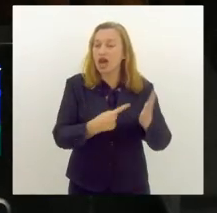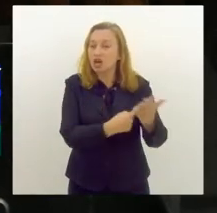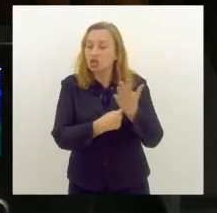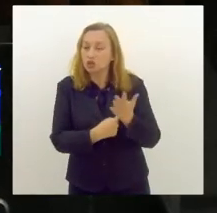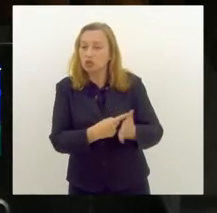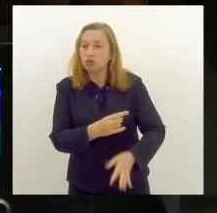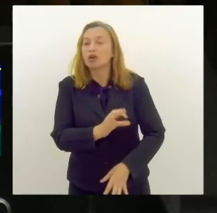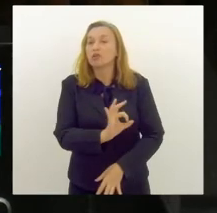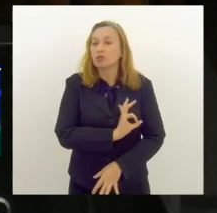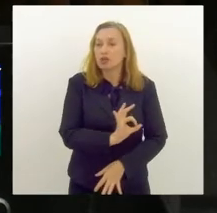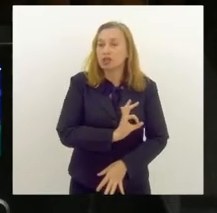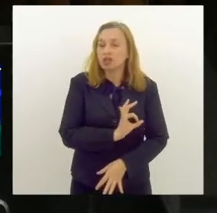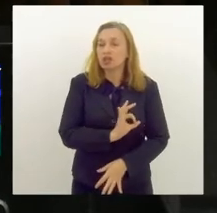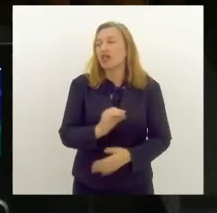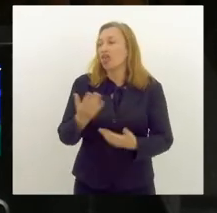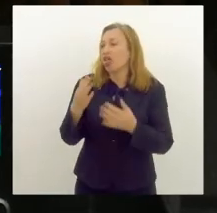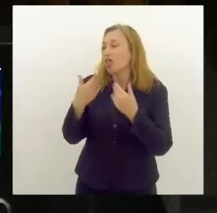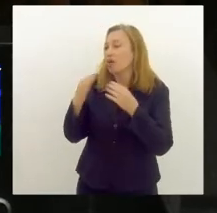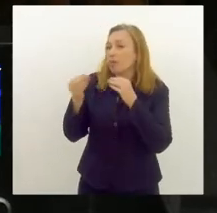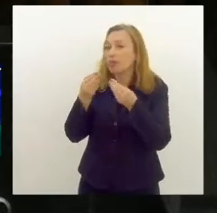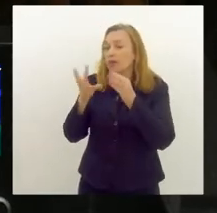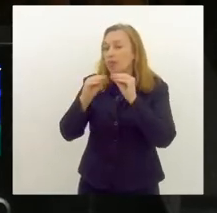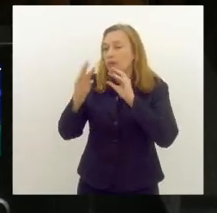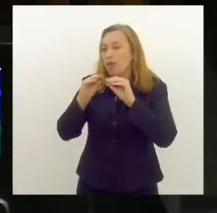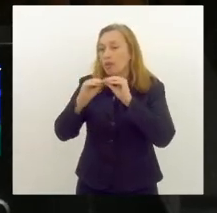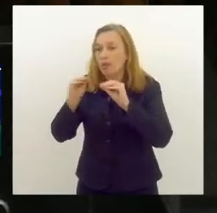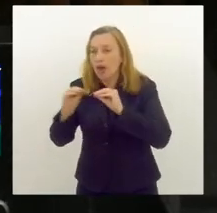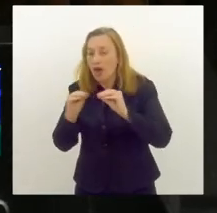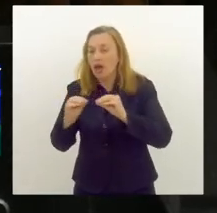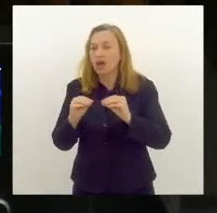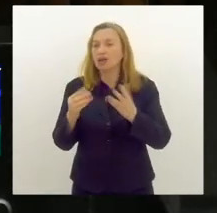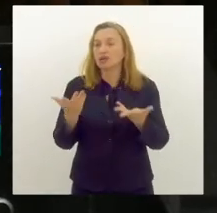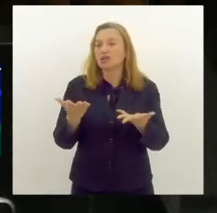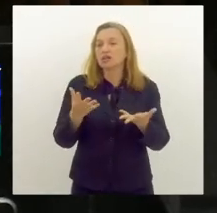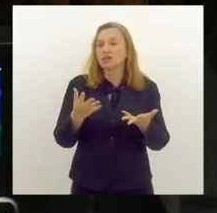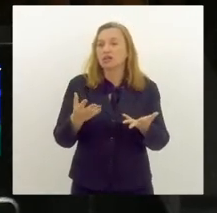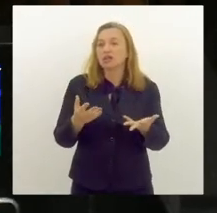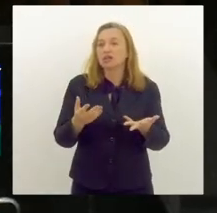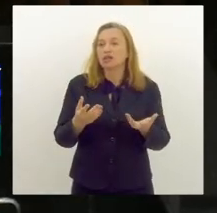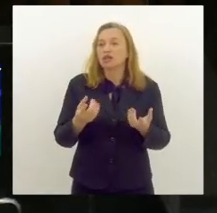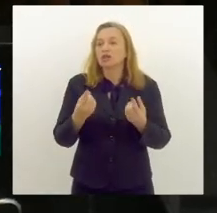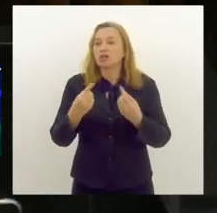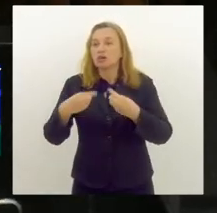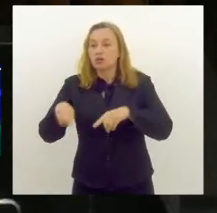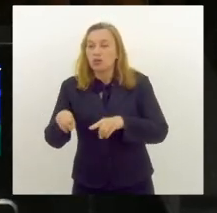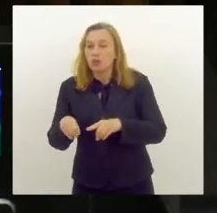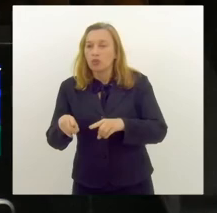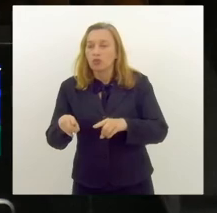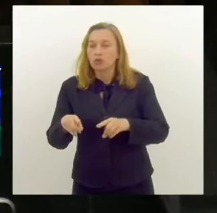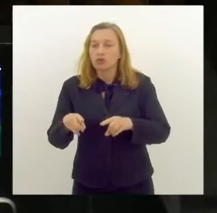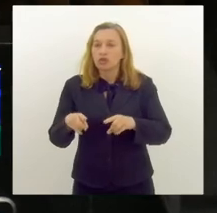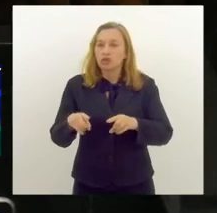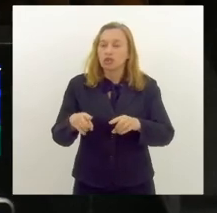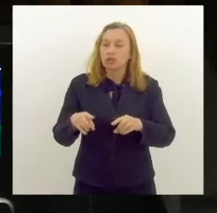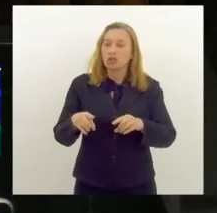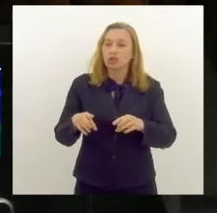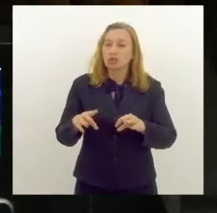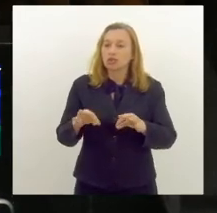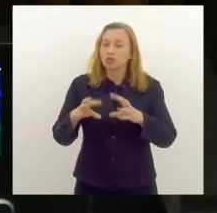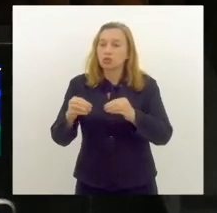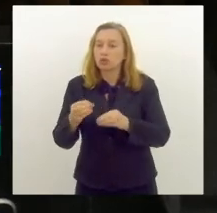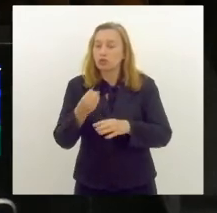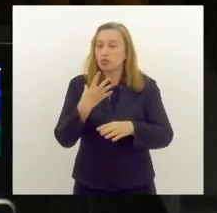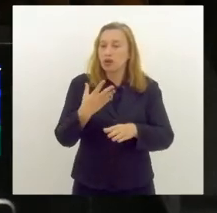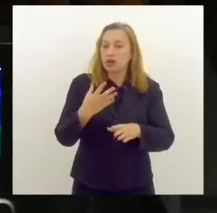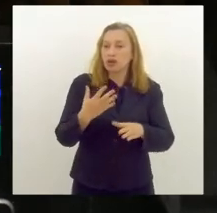mimimi, lacração e balbúrdia em prol da lascívia, do aborto, da droga e